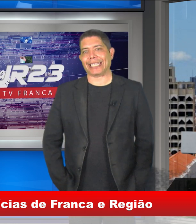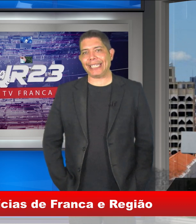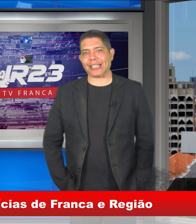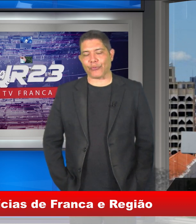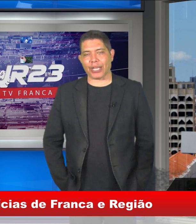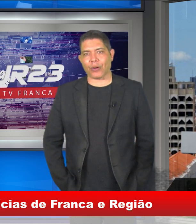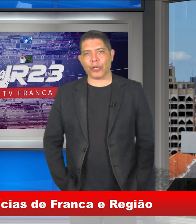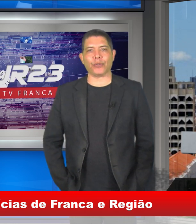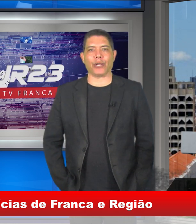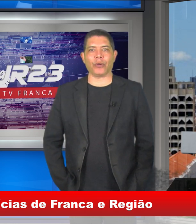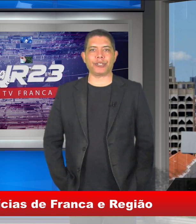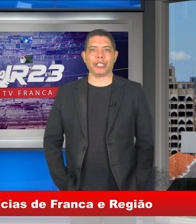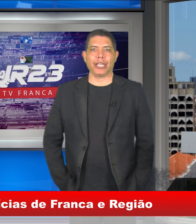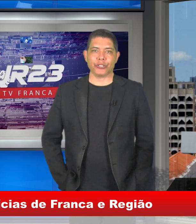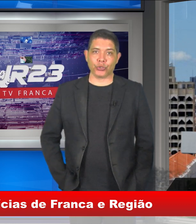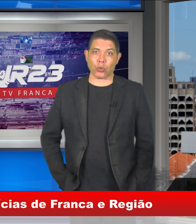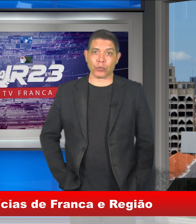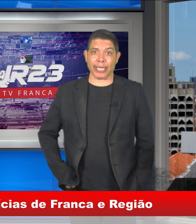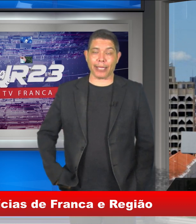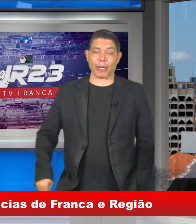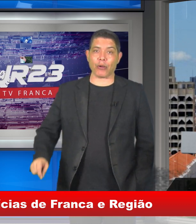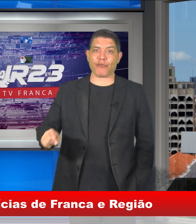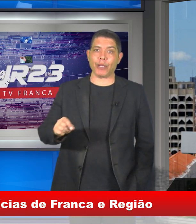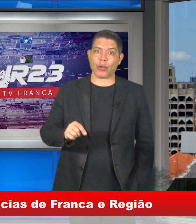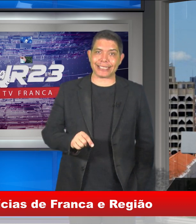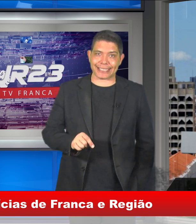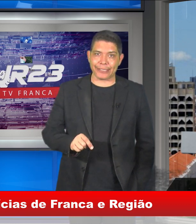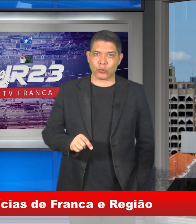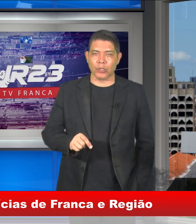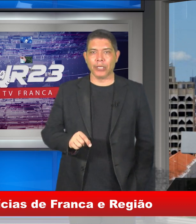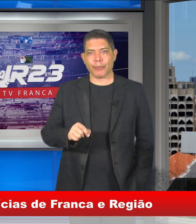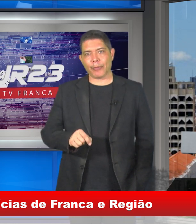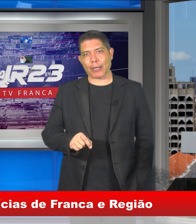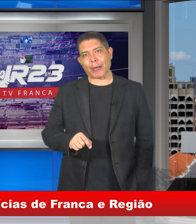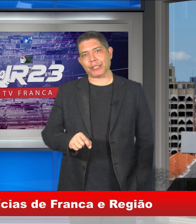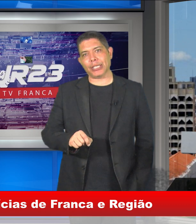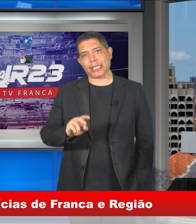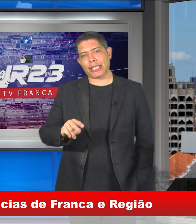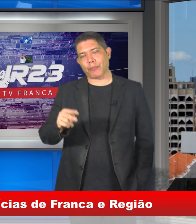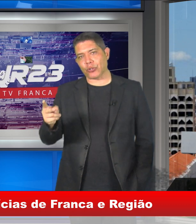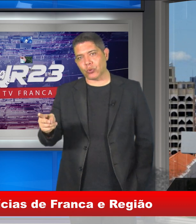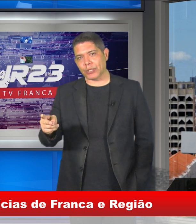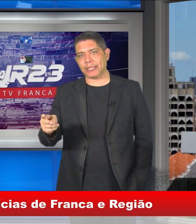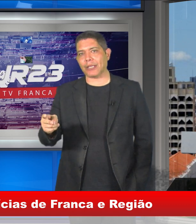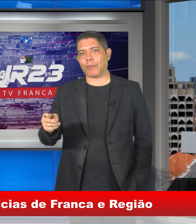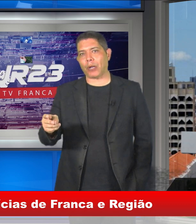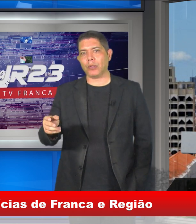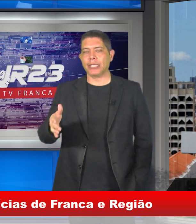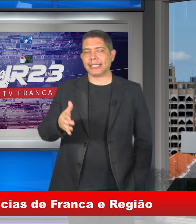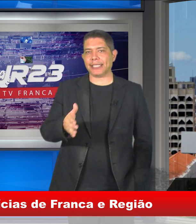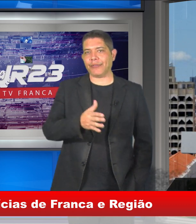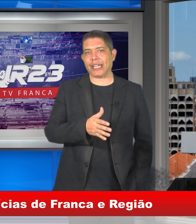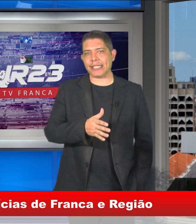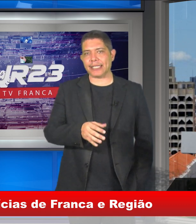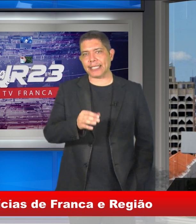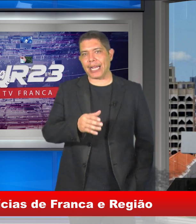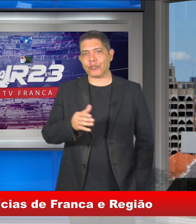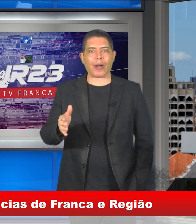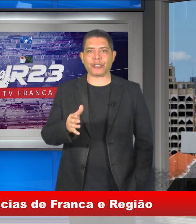na quinta-feira, 8 da noite. Jogo, play-off melhor de 5, primeira partida aqui, depois 2 em São Paulo. Se